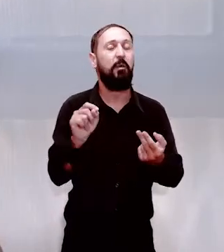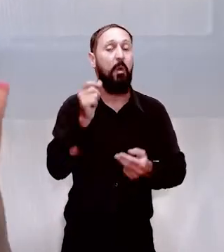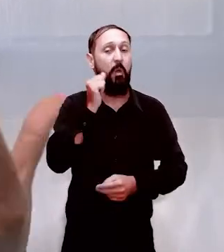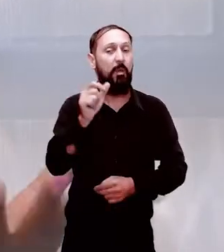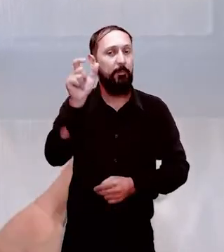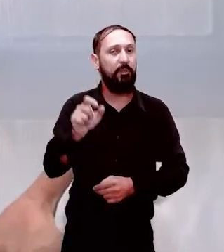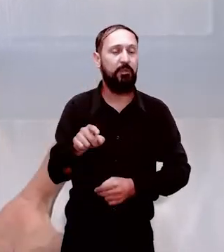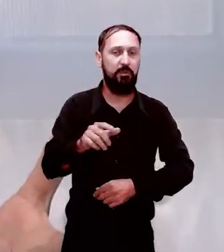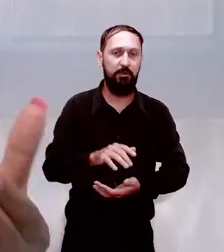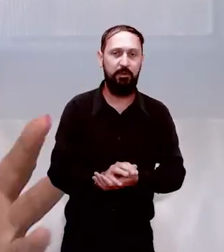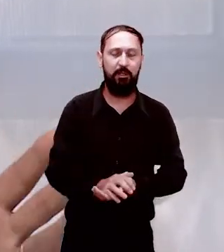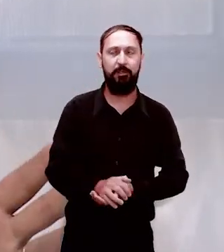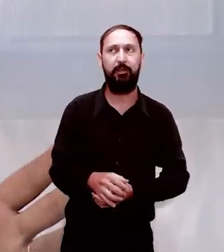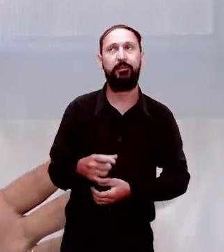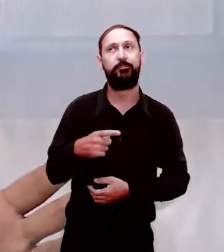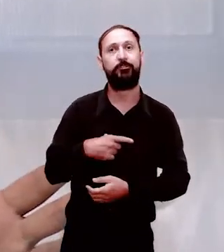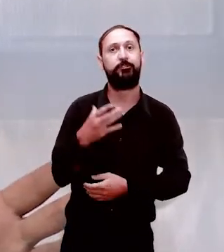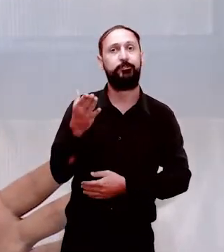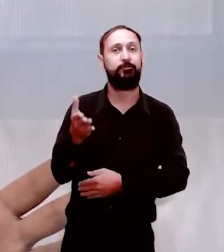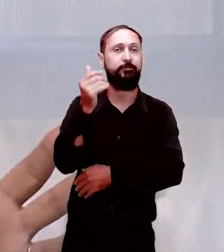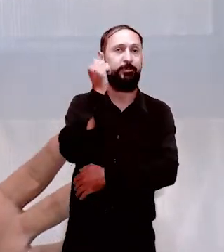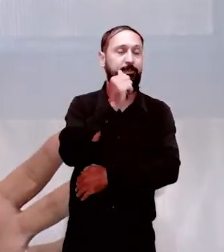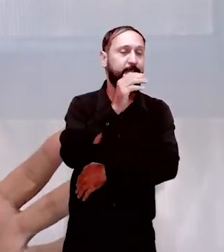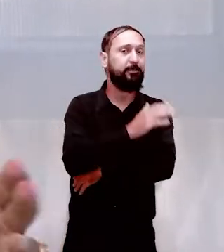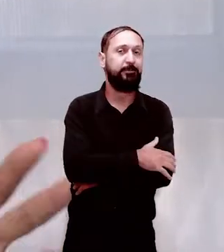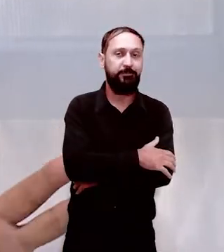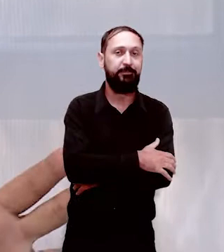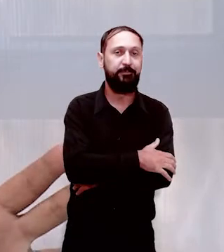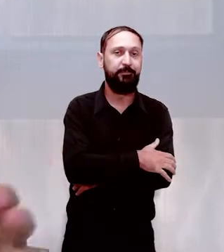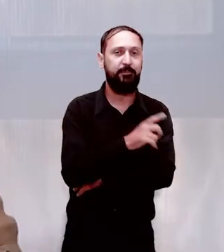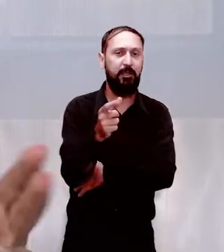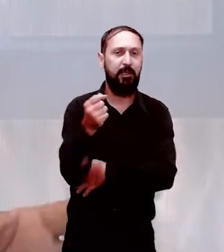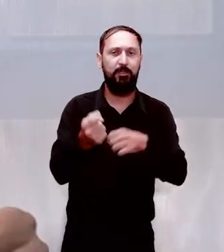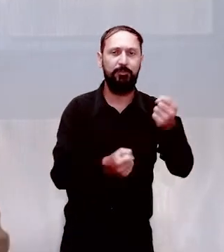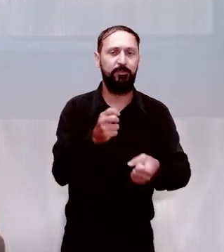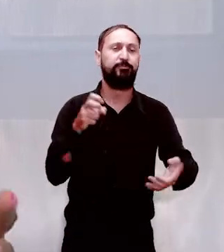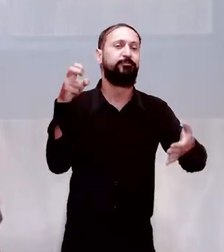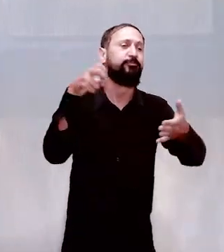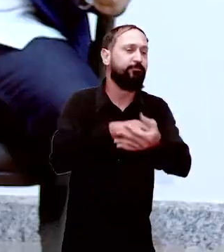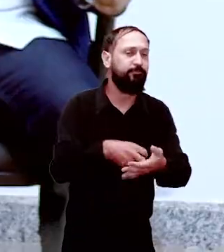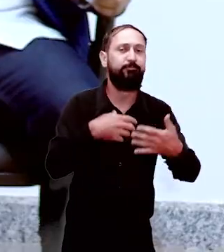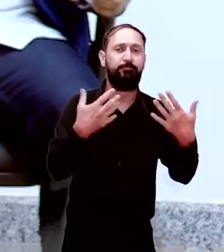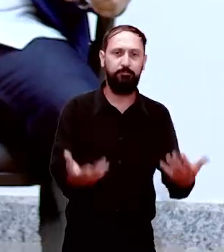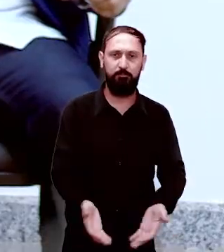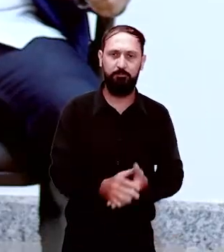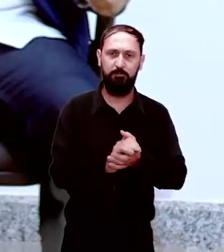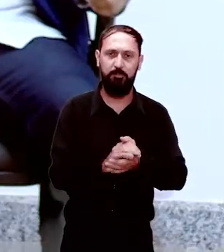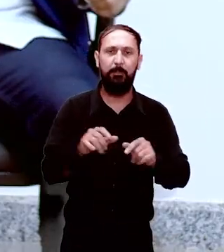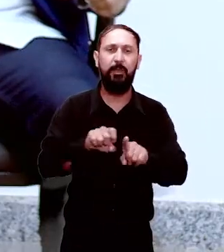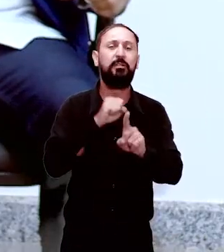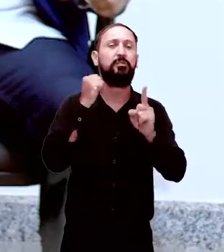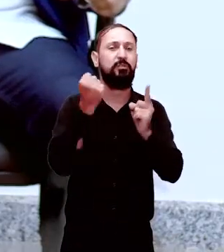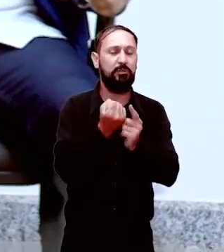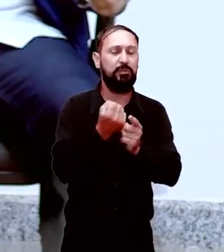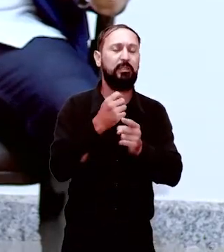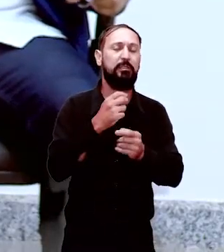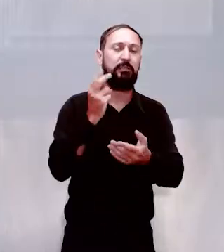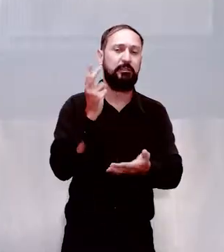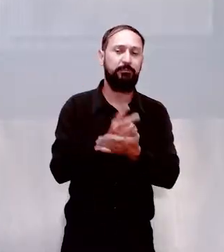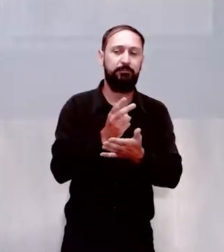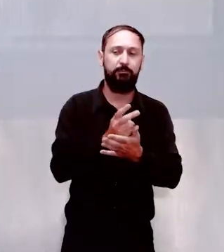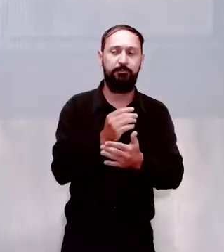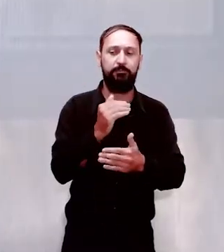ocorre com a mulher, tinha que ser mulher, né? Tinha que ser mulher, dirigir, não aconteceu alguma coisa. Então, mas a sociedade acho que cada